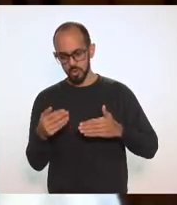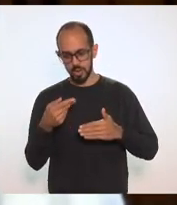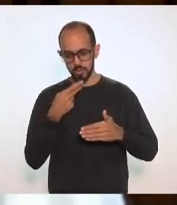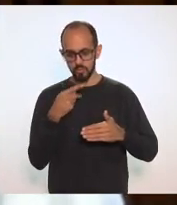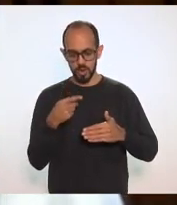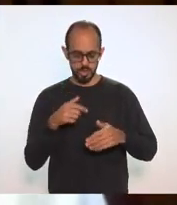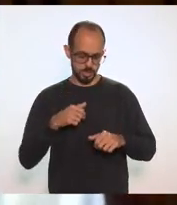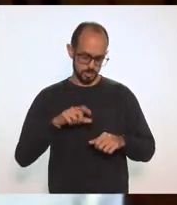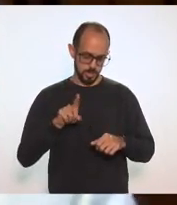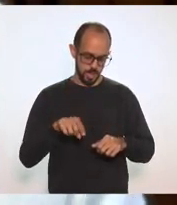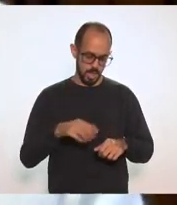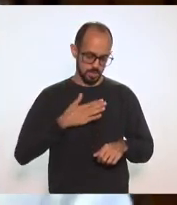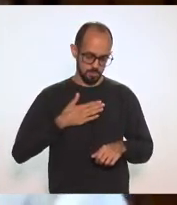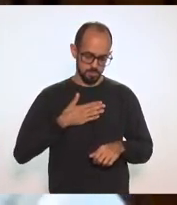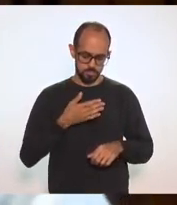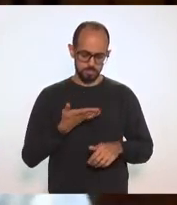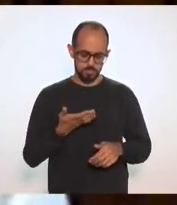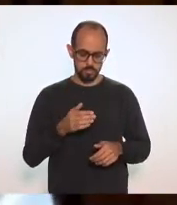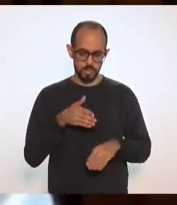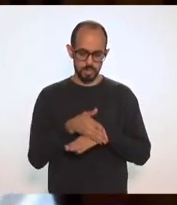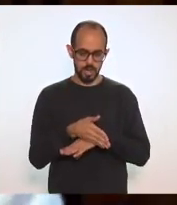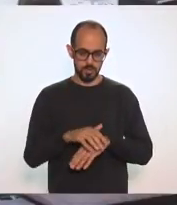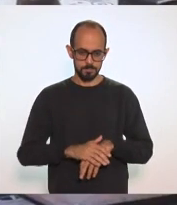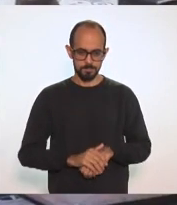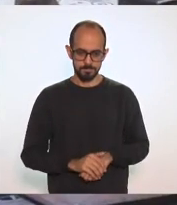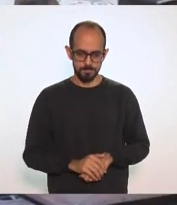questão de ordem, presidente.